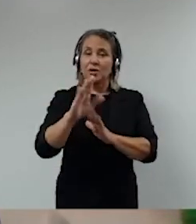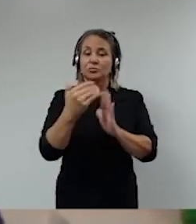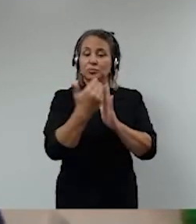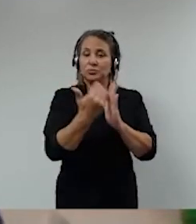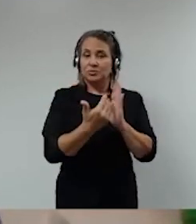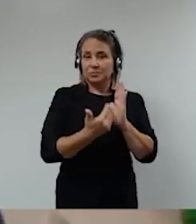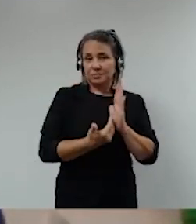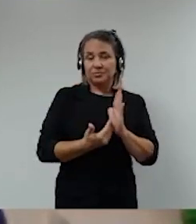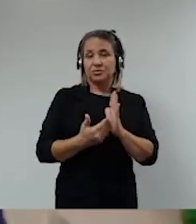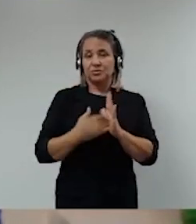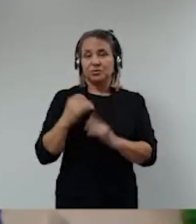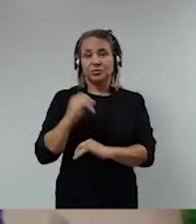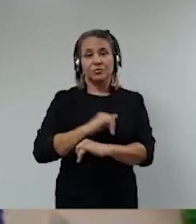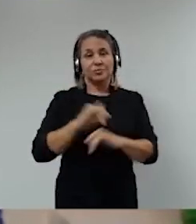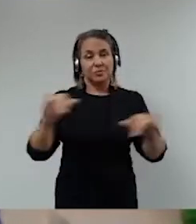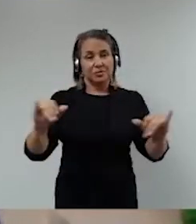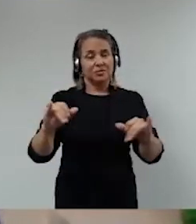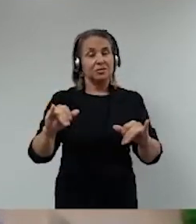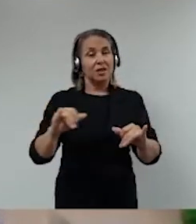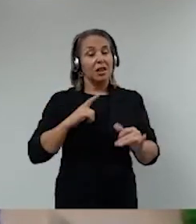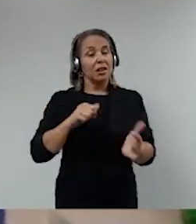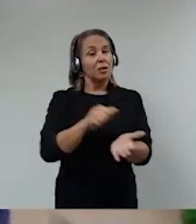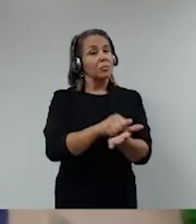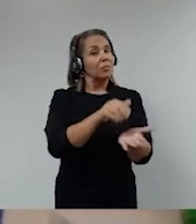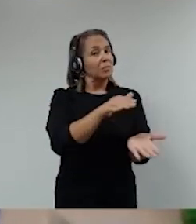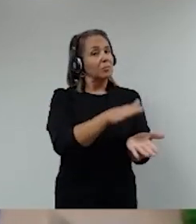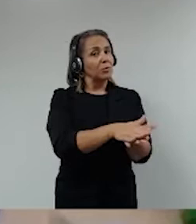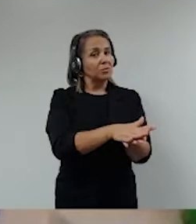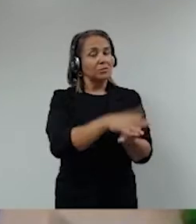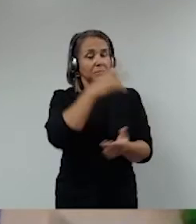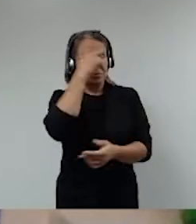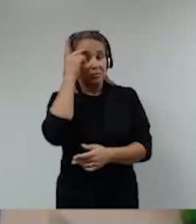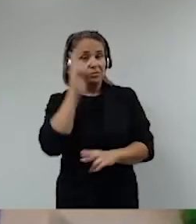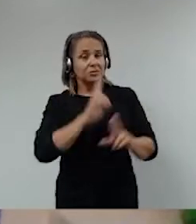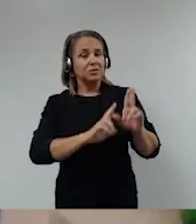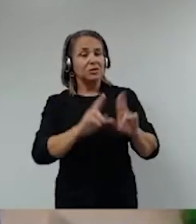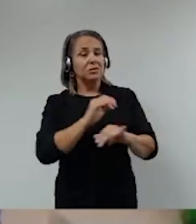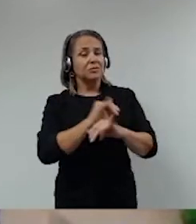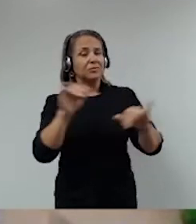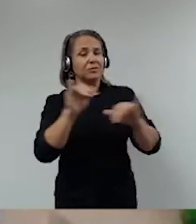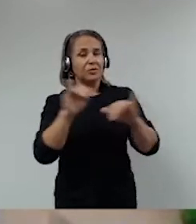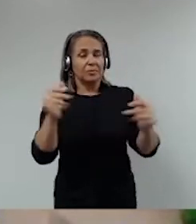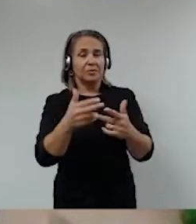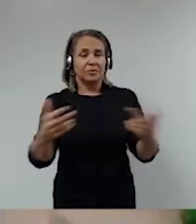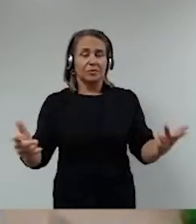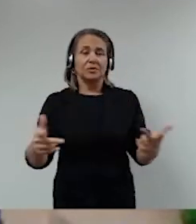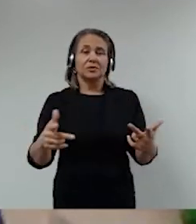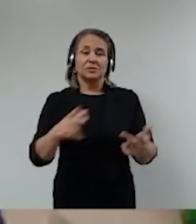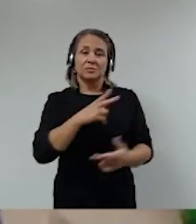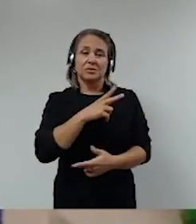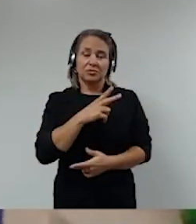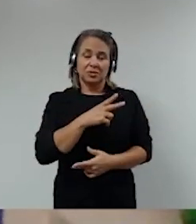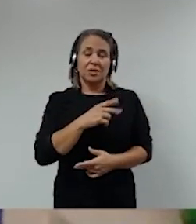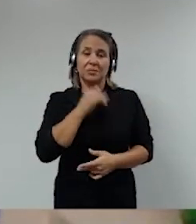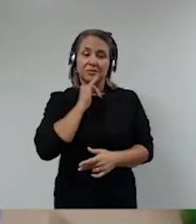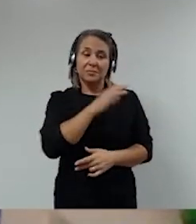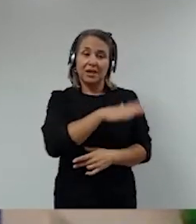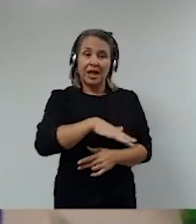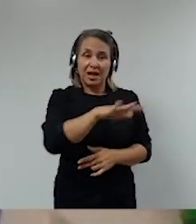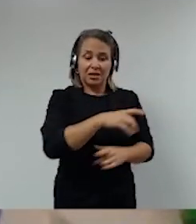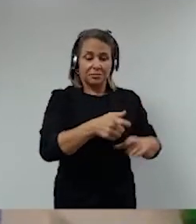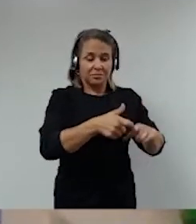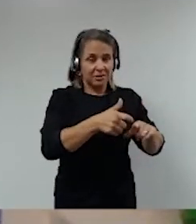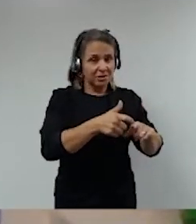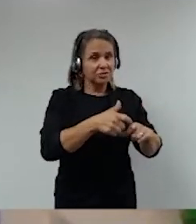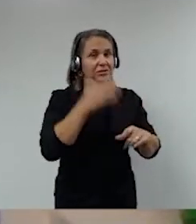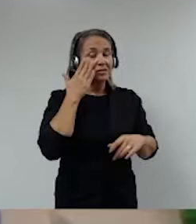altíssimas para quem viola essas informações. Na área médica, a gente entende que esses